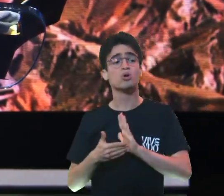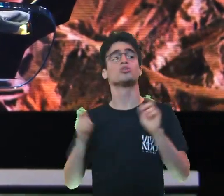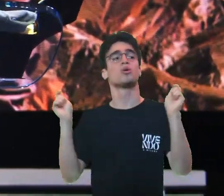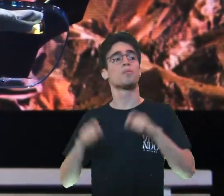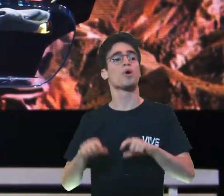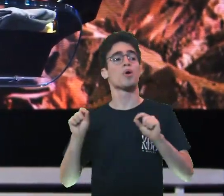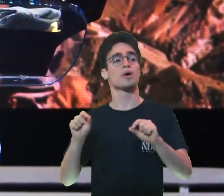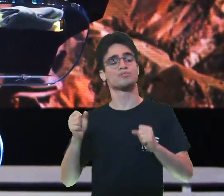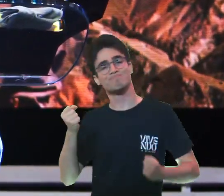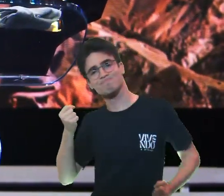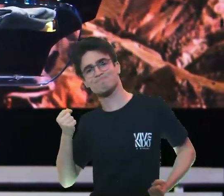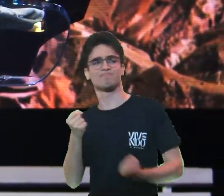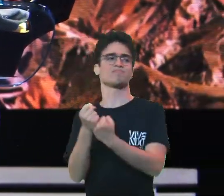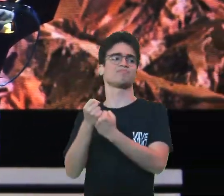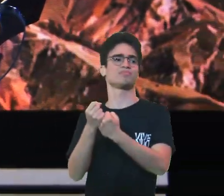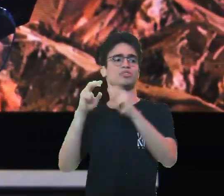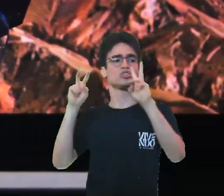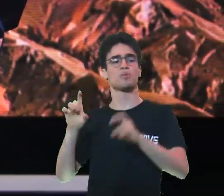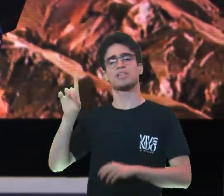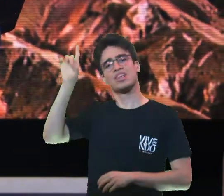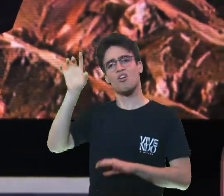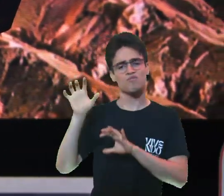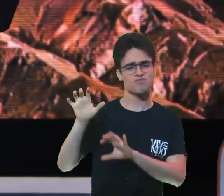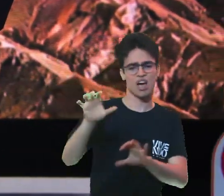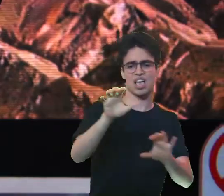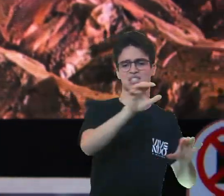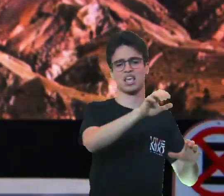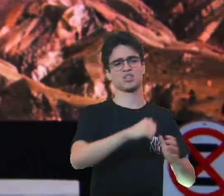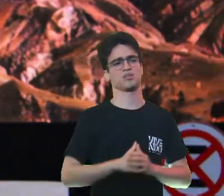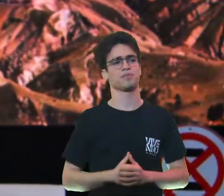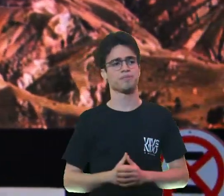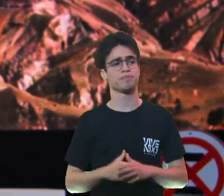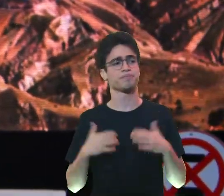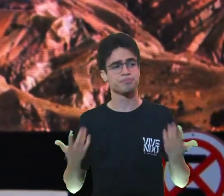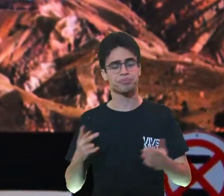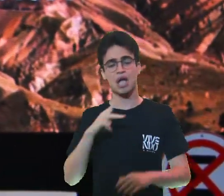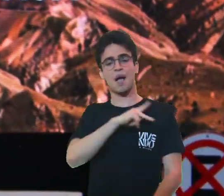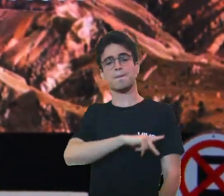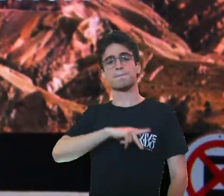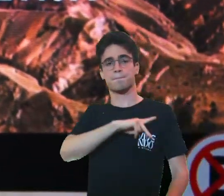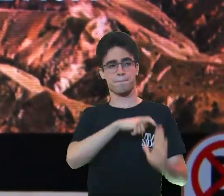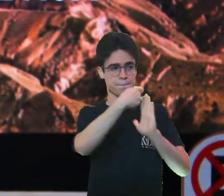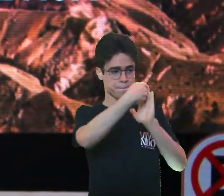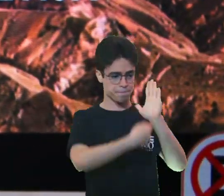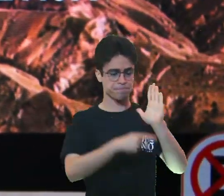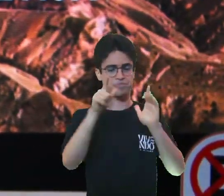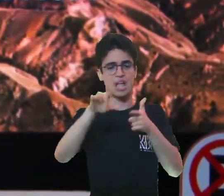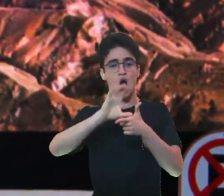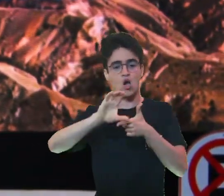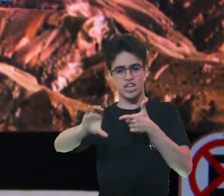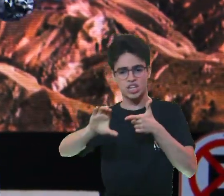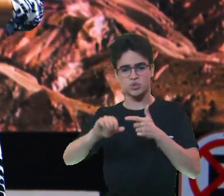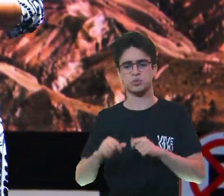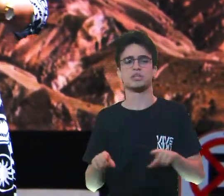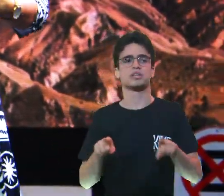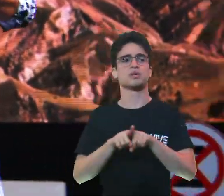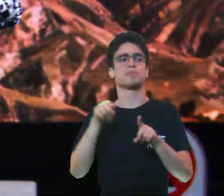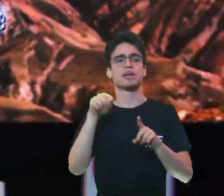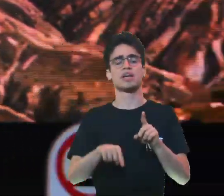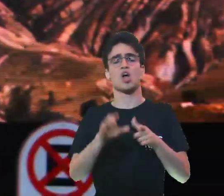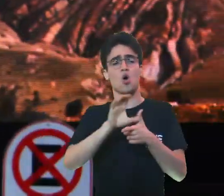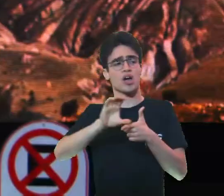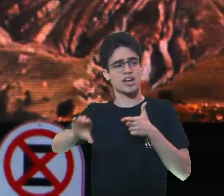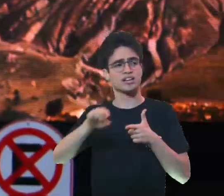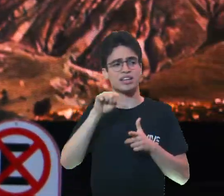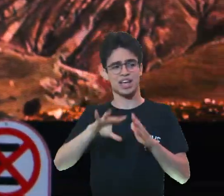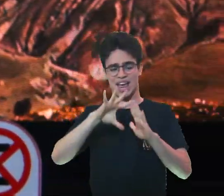cooperando com o que Deus está fazendo na terra hoje. Paulo, quando está escrevendo para a igreja em Corinto, uma igreja quase